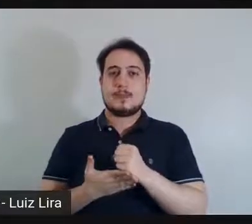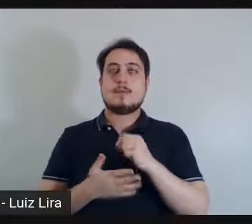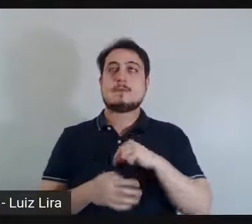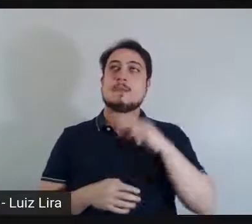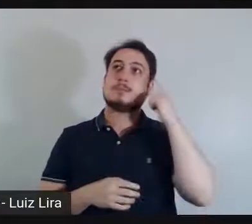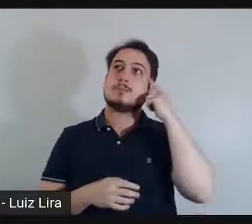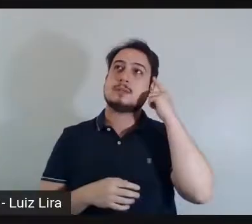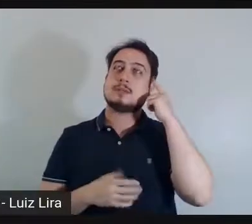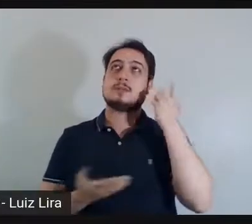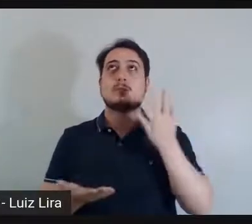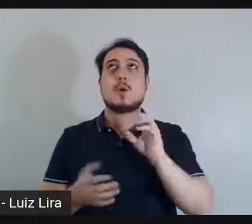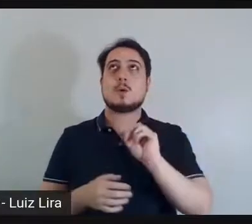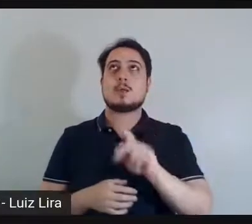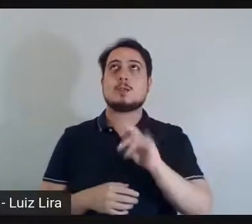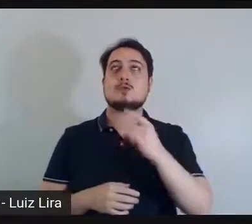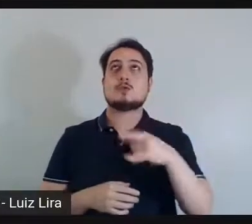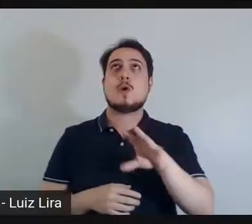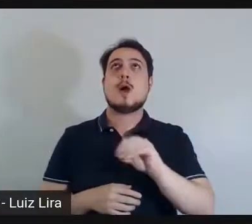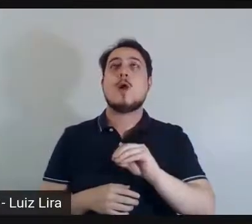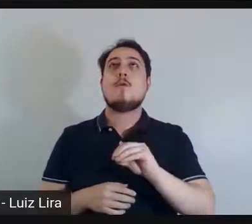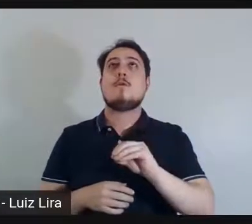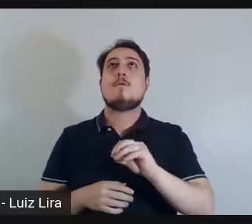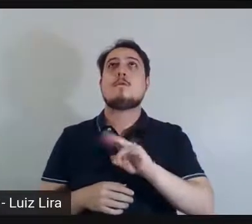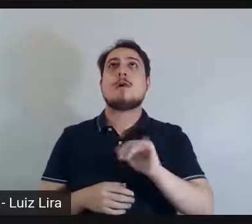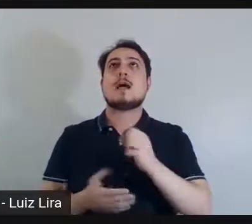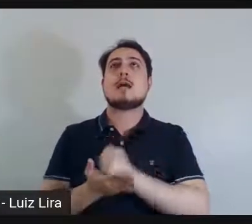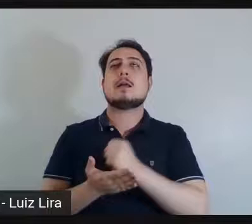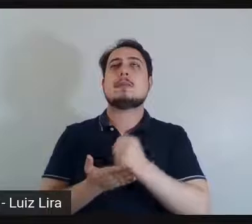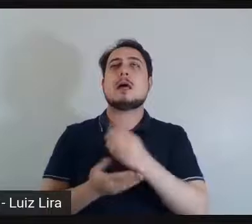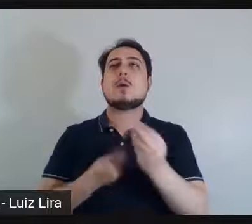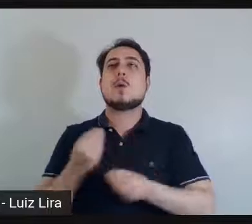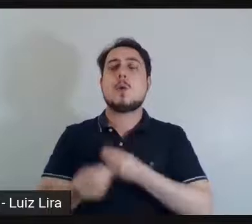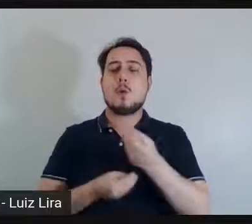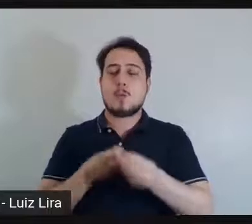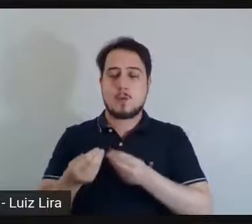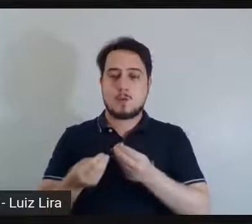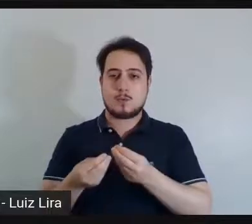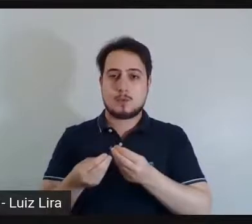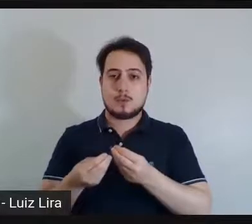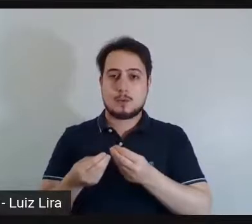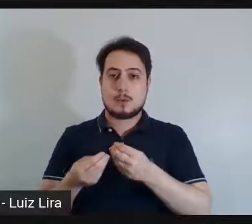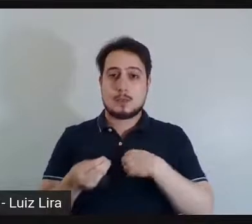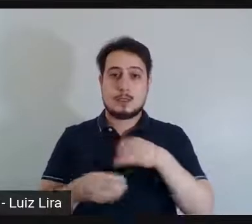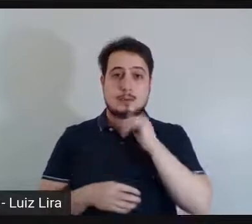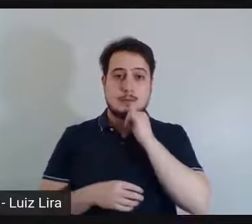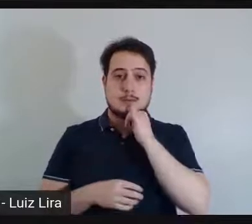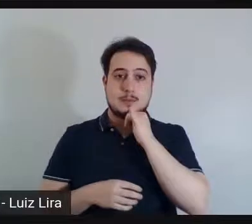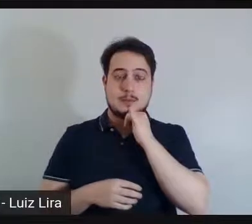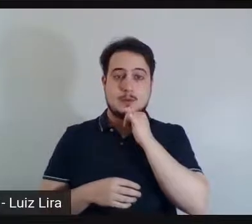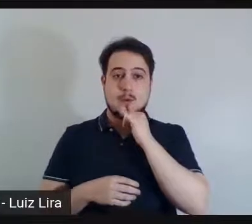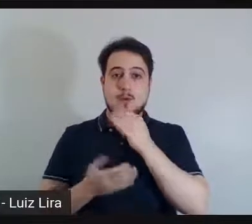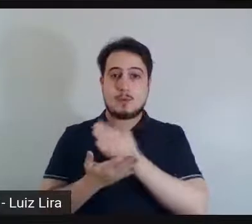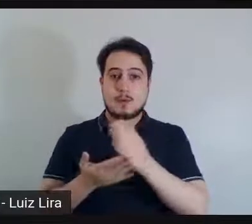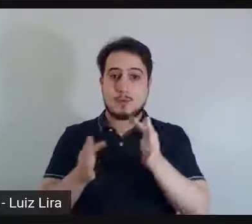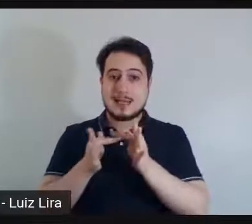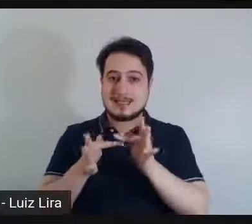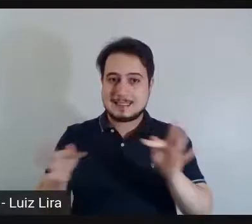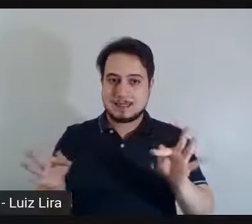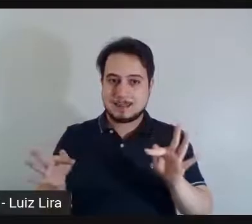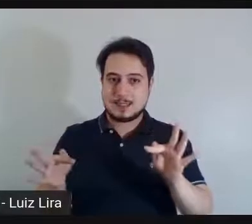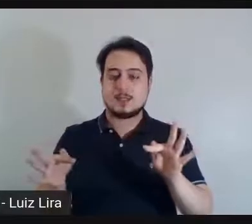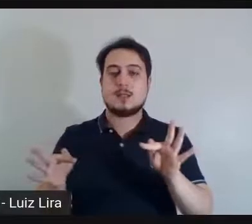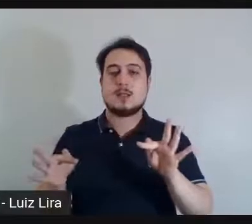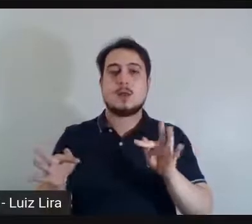pô, João, como é que vai readequar esse contrato? Então, vou começar do mais simples para o mais complexo. O que